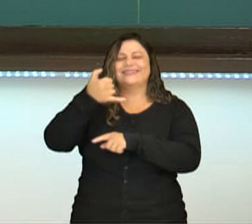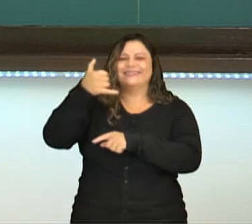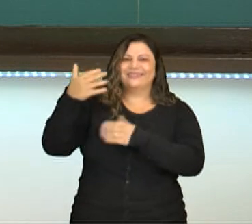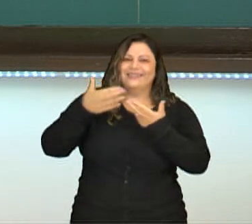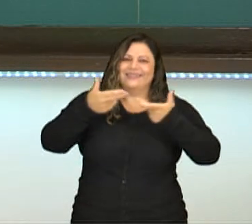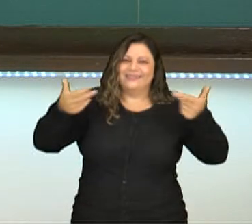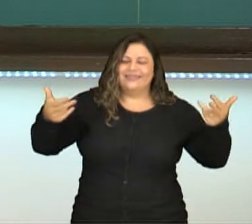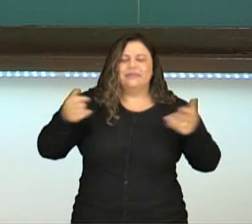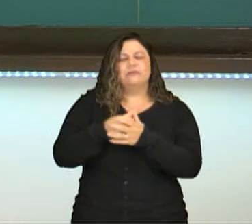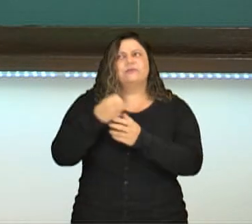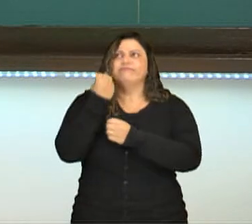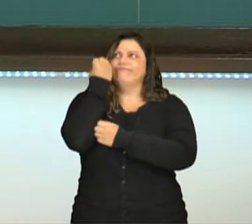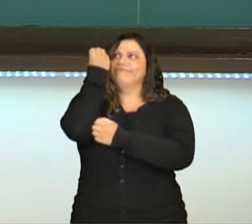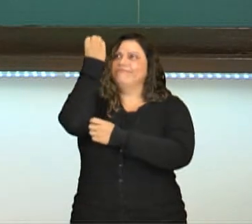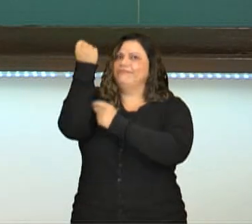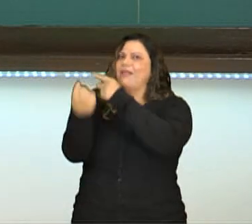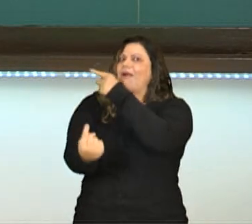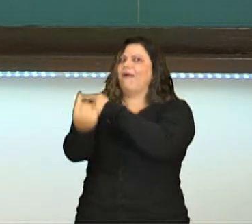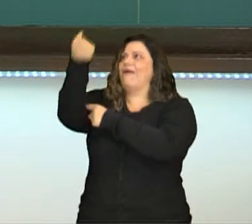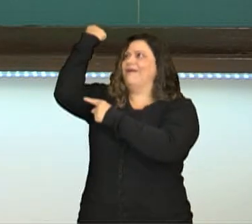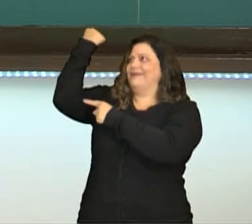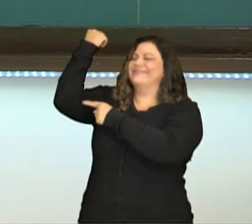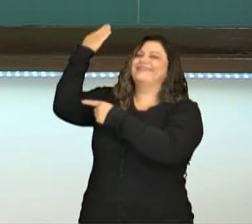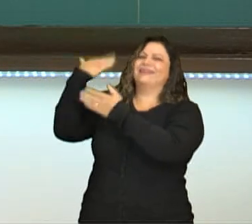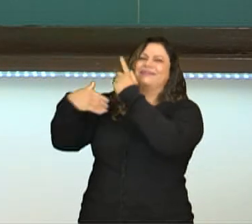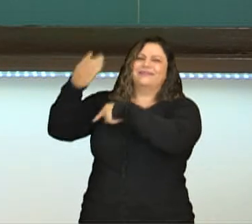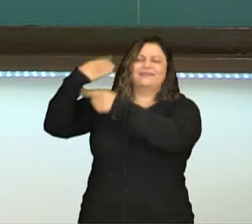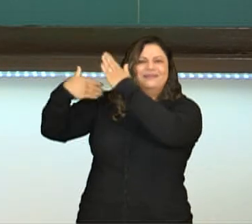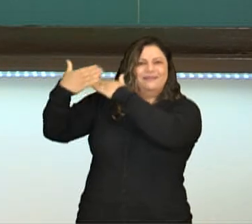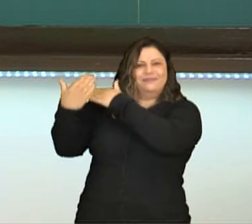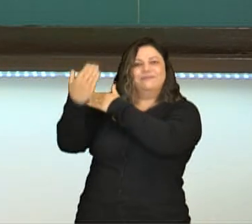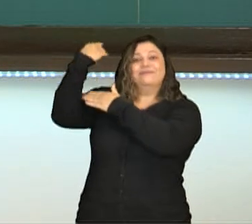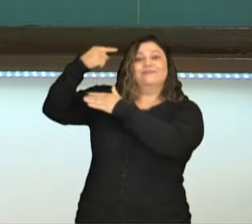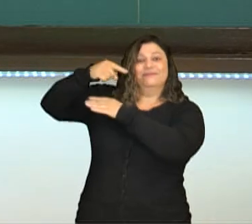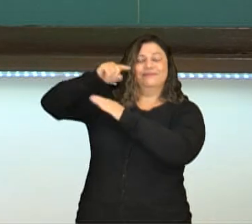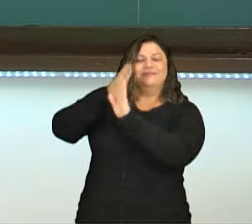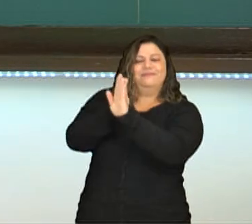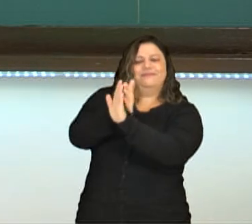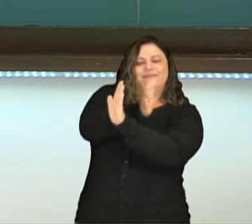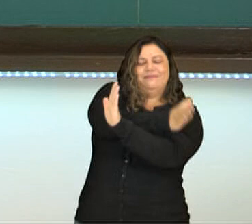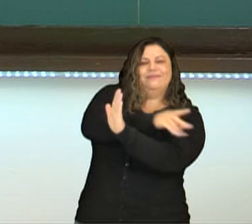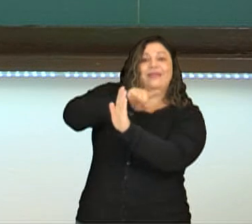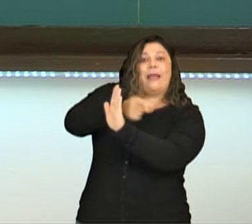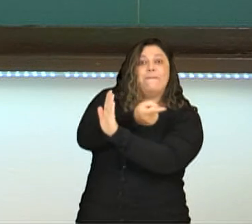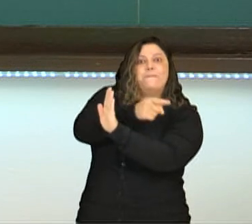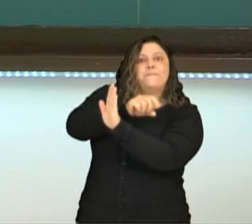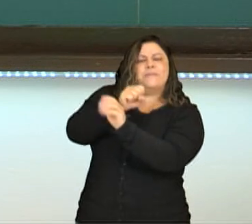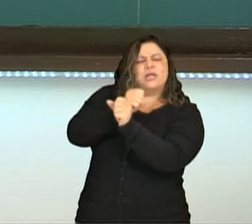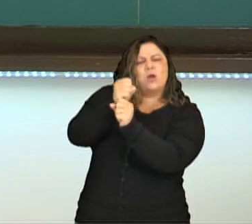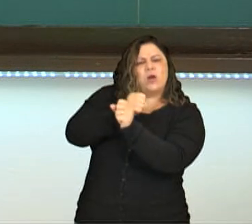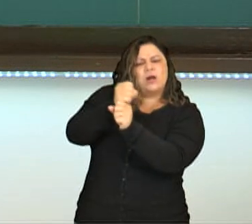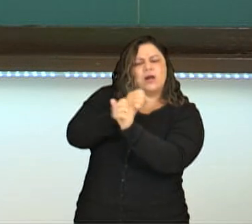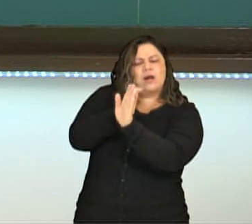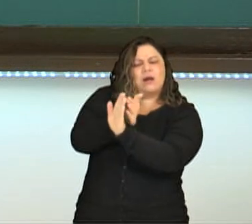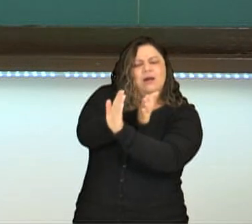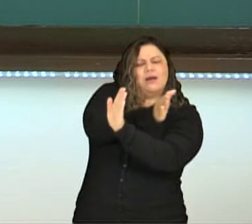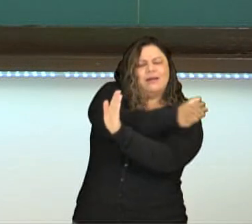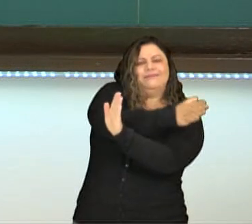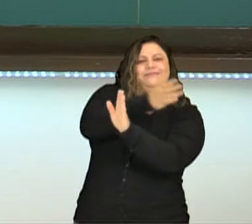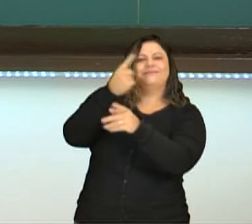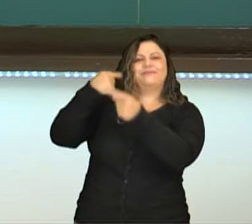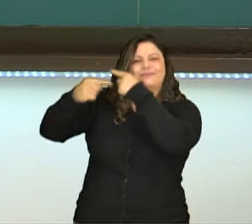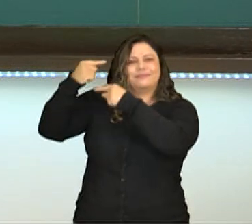comigo viajar no tempo, né? Vamos viajar mais de 1000 anos para trás, assim, ó, olhando para nossa história e descobrindo